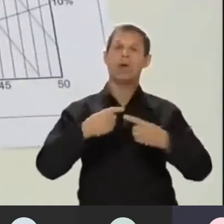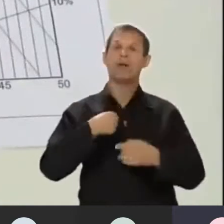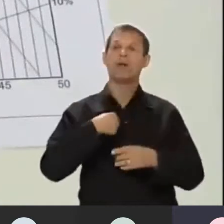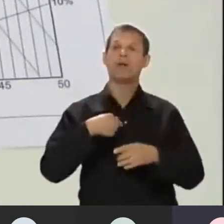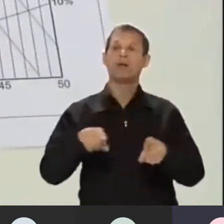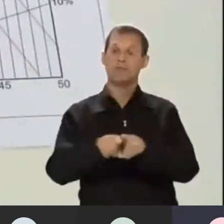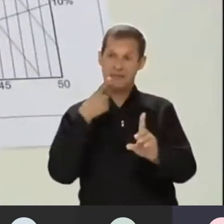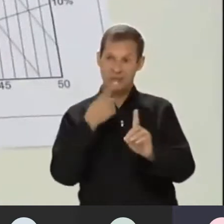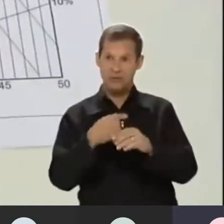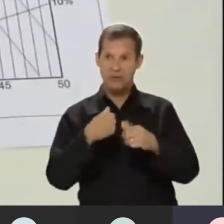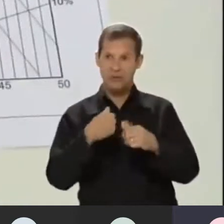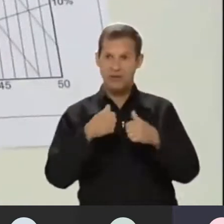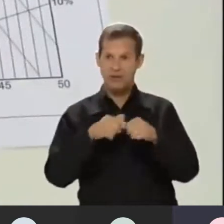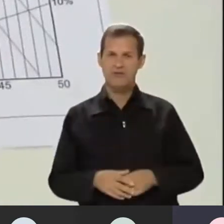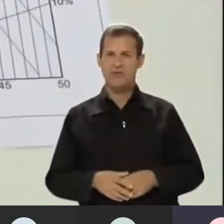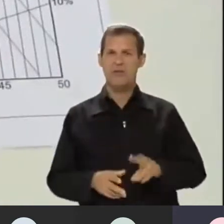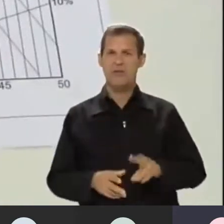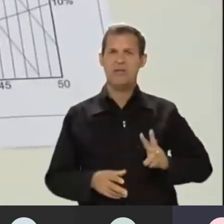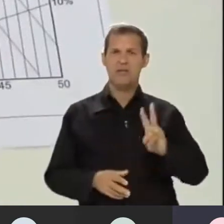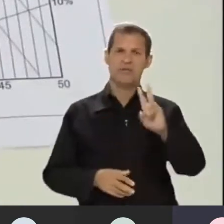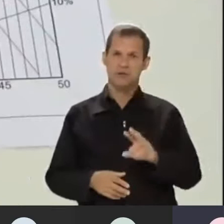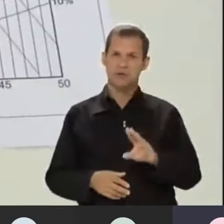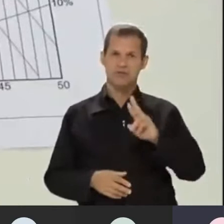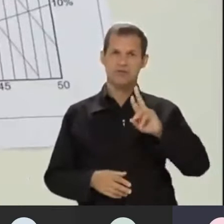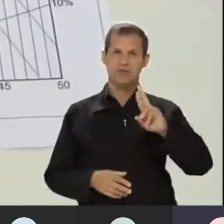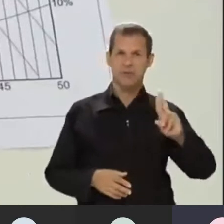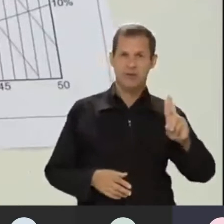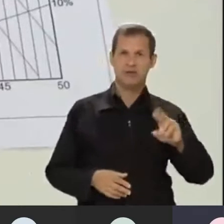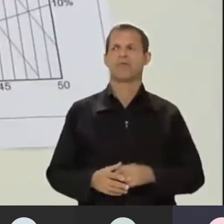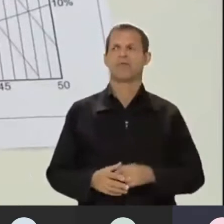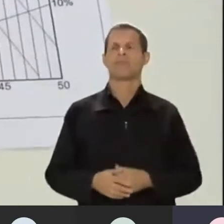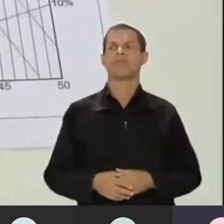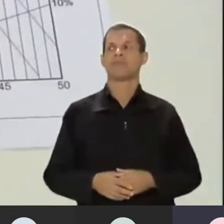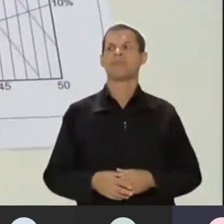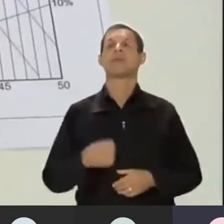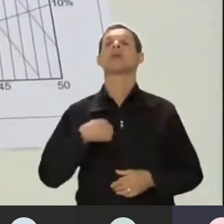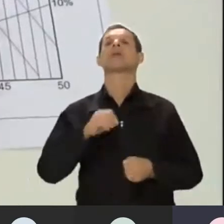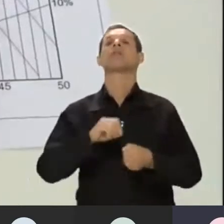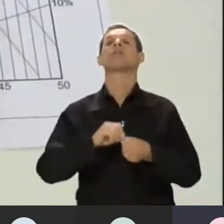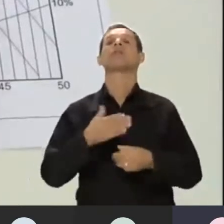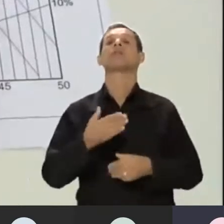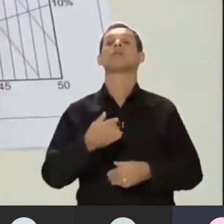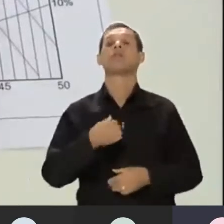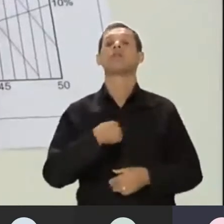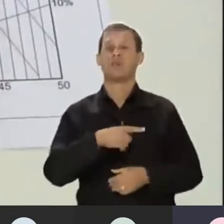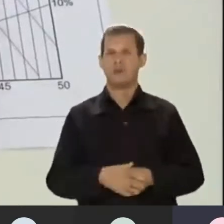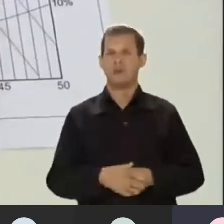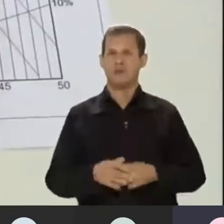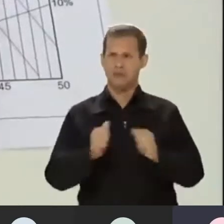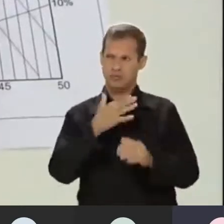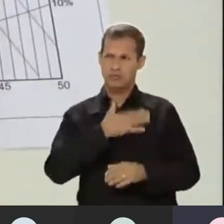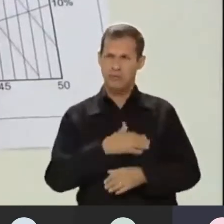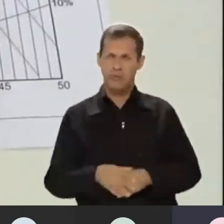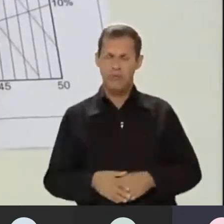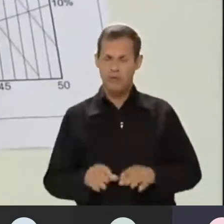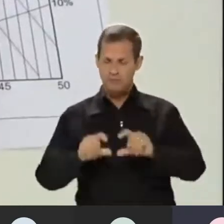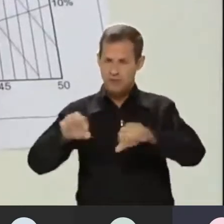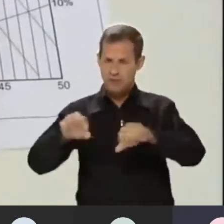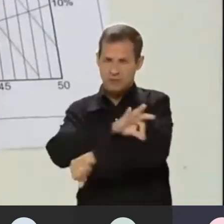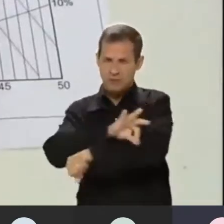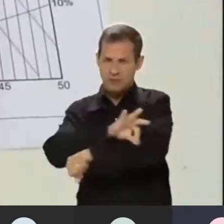Celsius. E eu quero encontrar esse meu valor de umidade relativa. Então, o que eu vou fazer, tá? Tenho aqui comigo